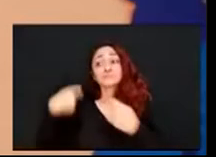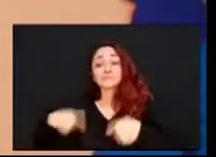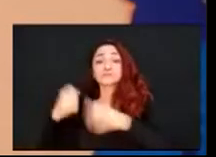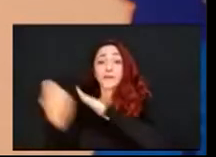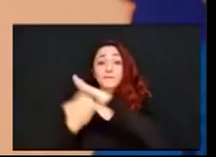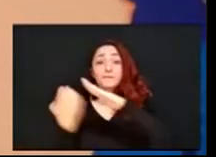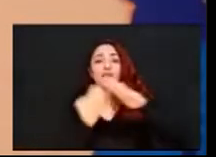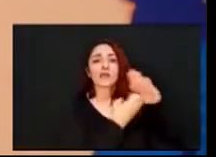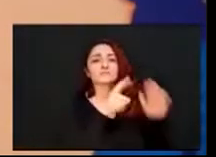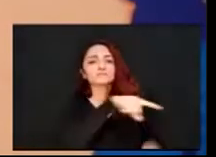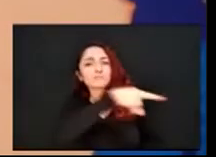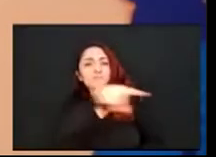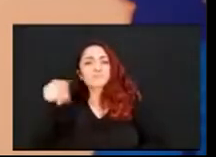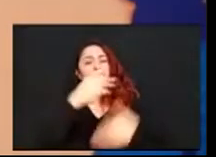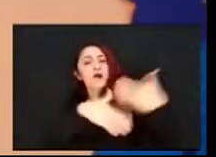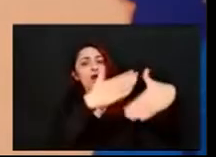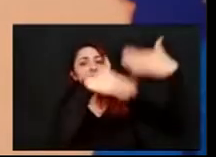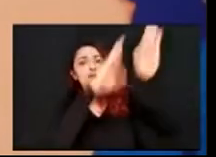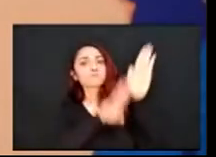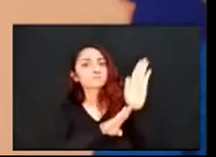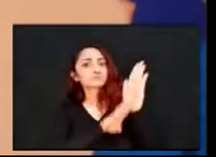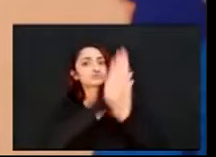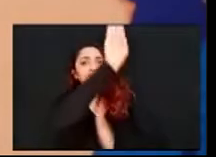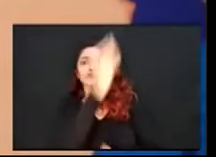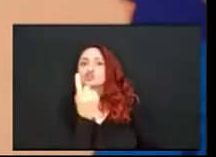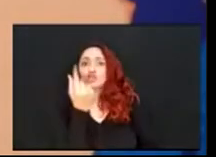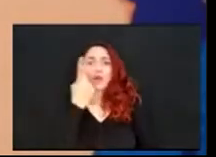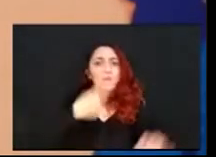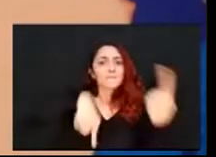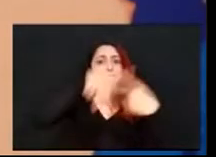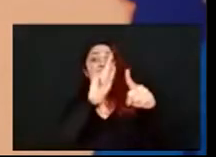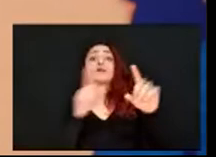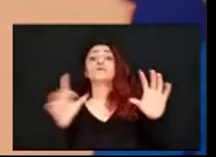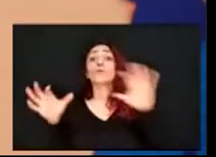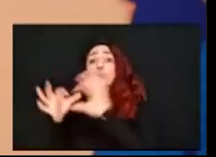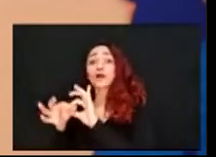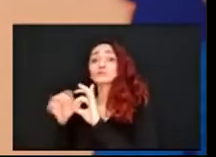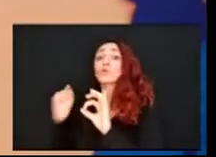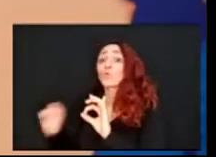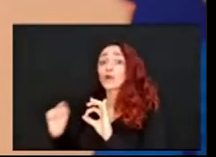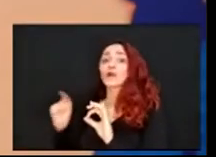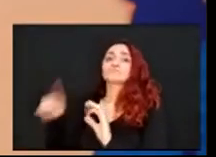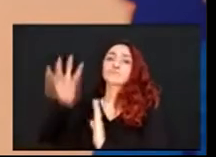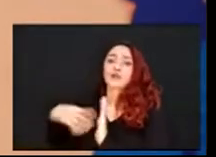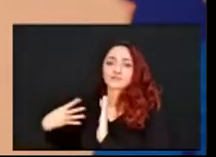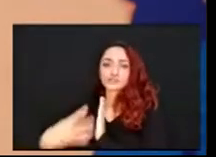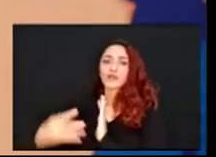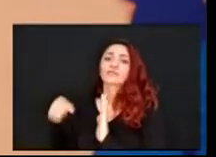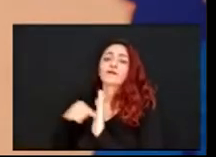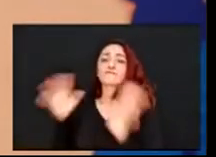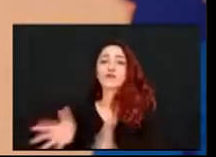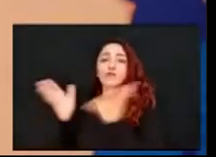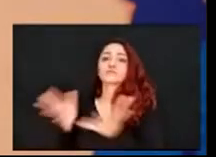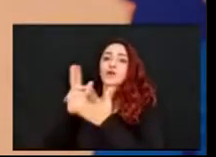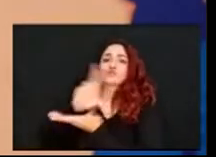prosperando e aumentando o seu faturamento tem muita conexão com essa agenda da valorização da diversidade né mas